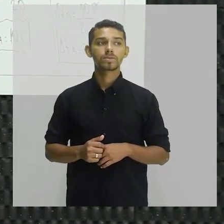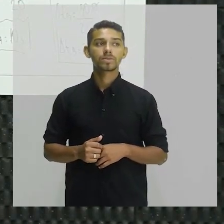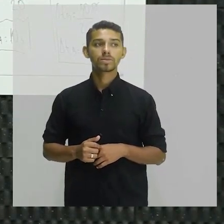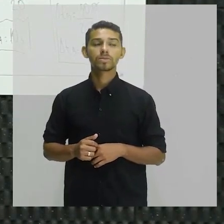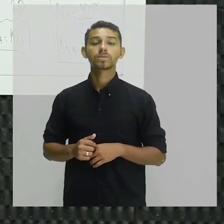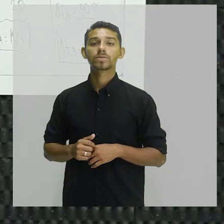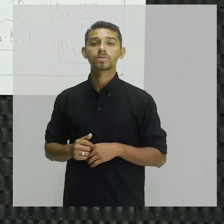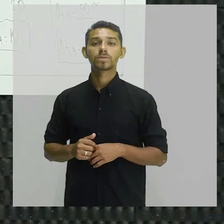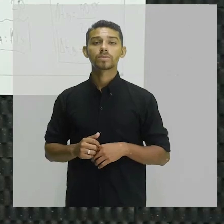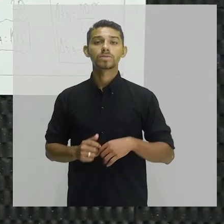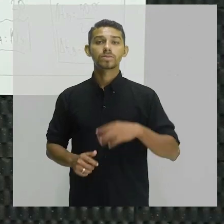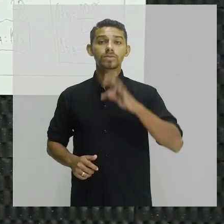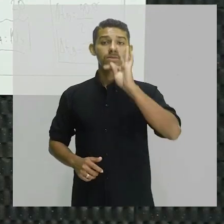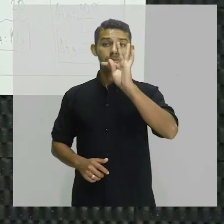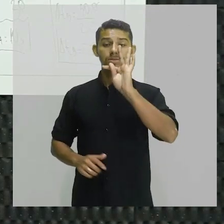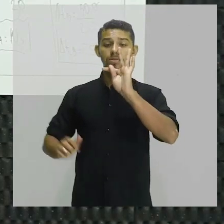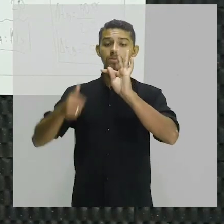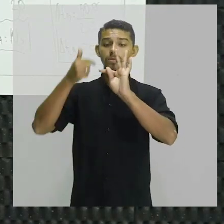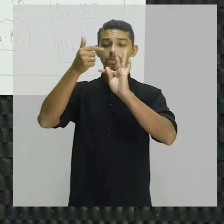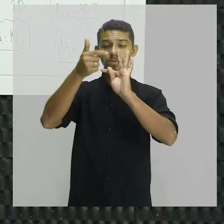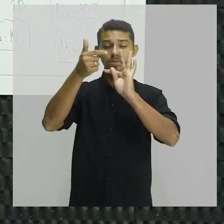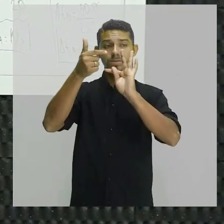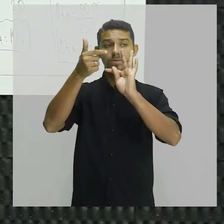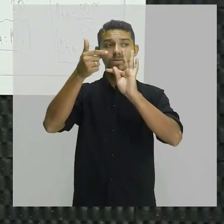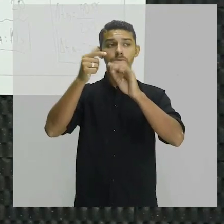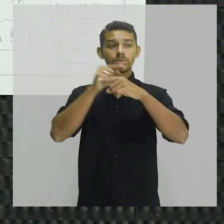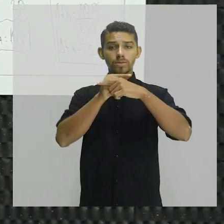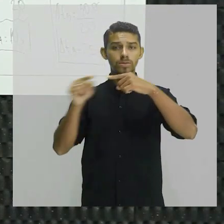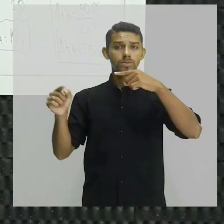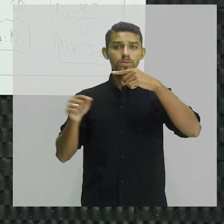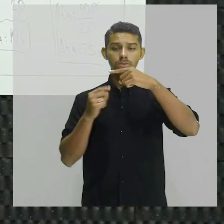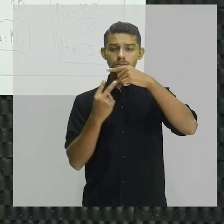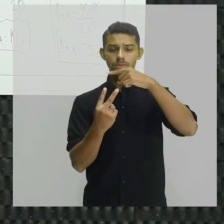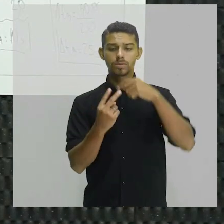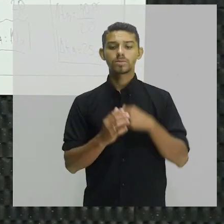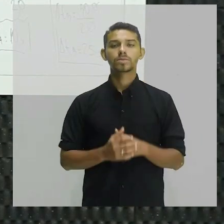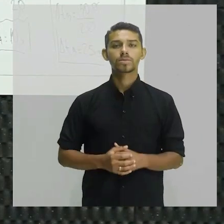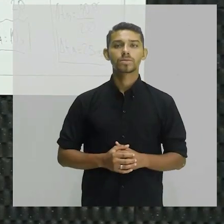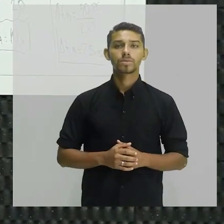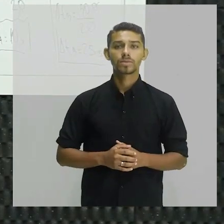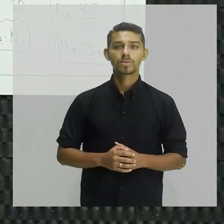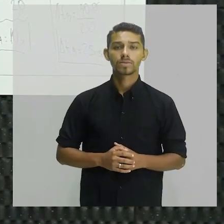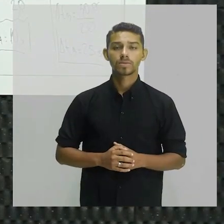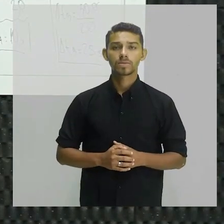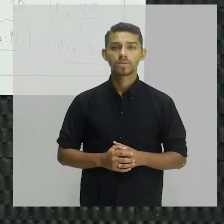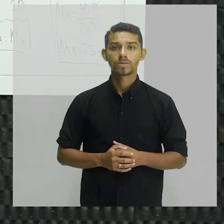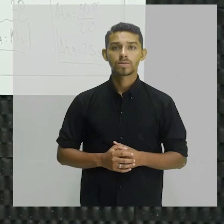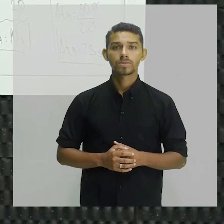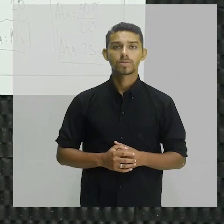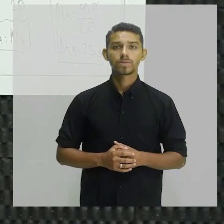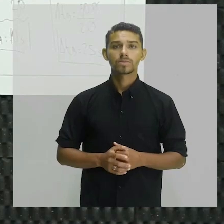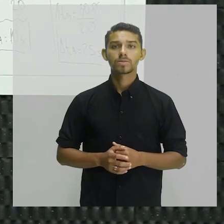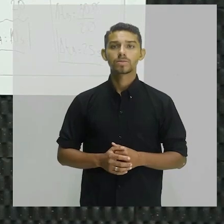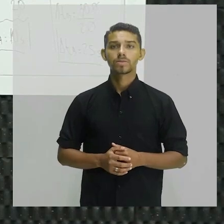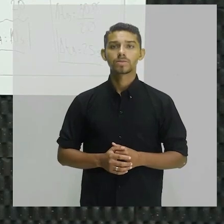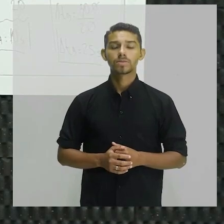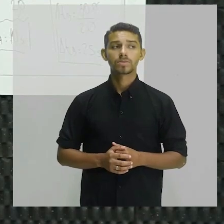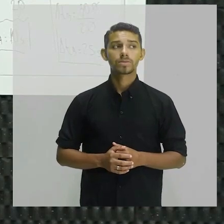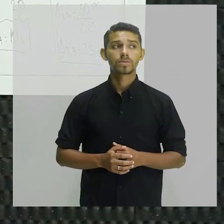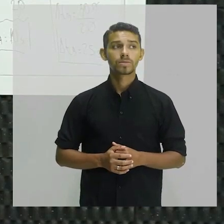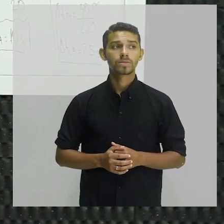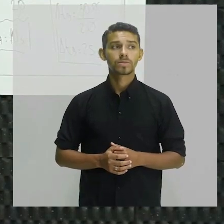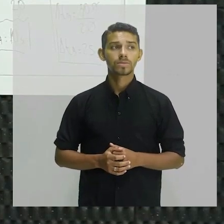tempo ao quadrado sobre 2. Ok? Tempo ao quadrado sobre 2.